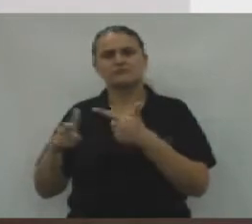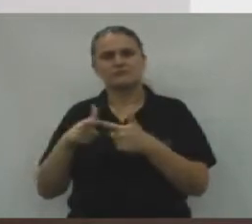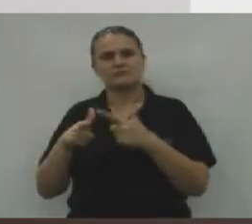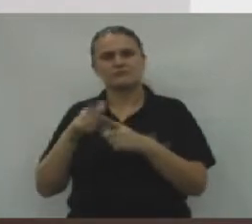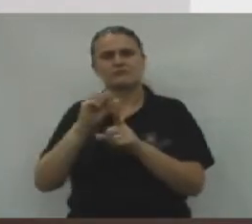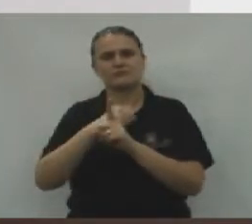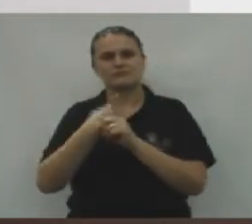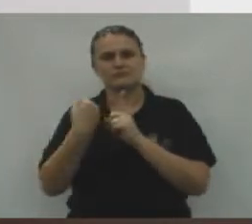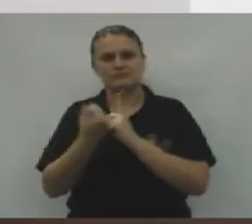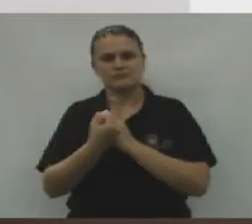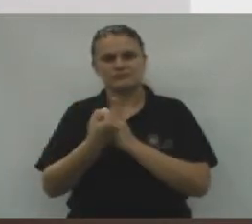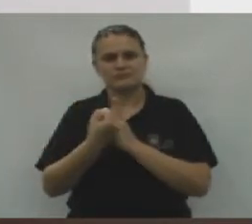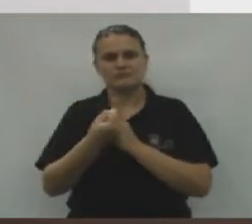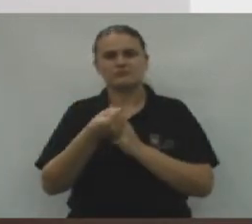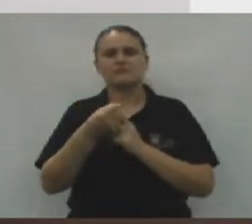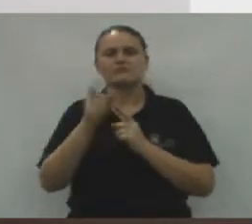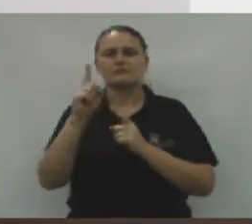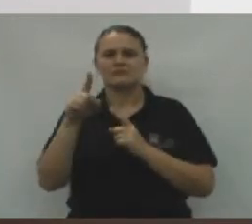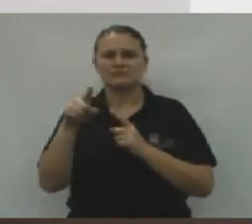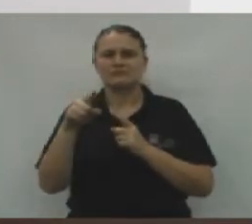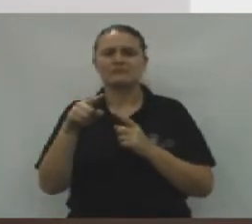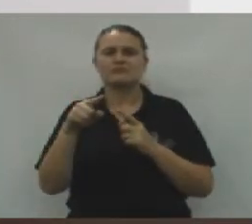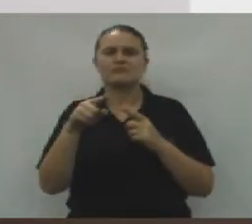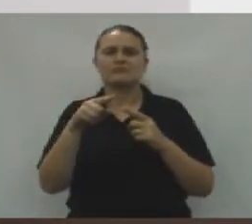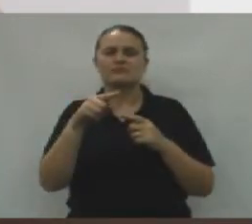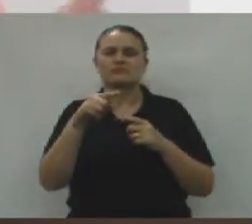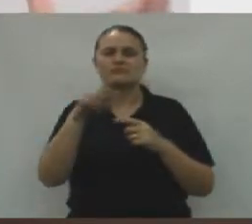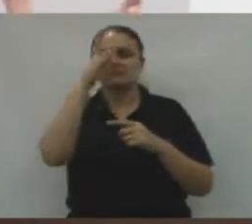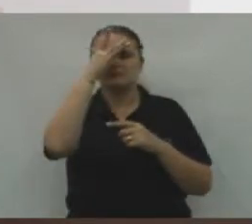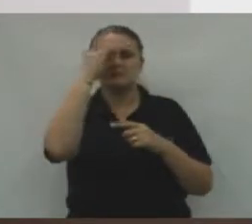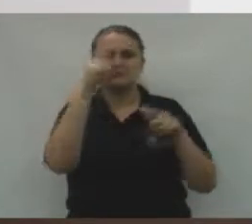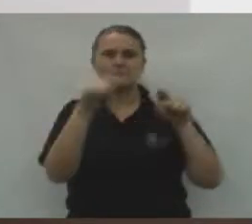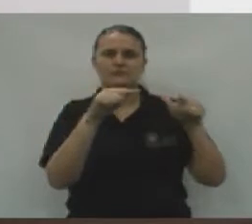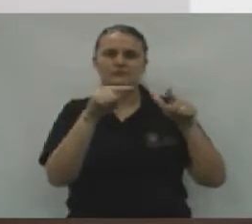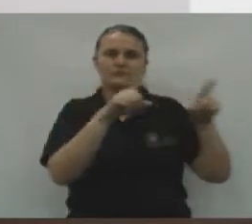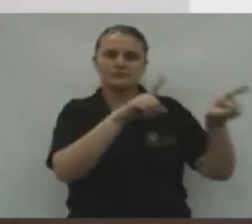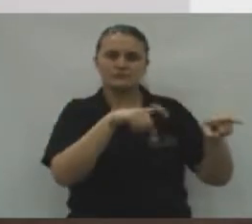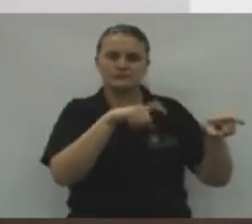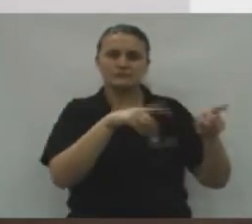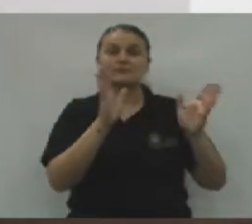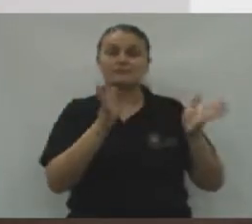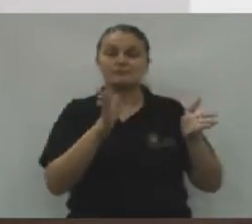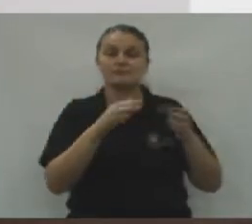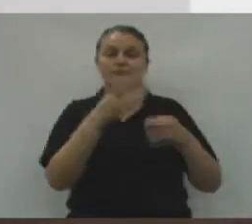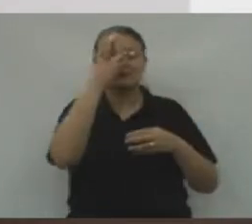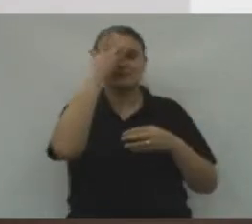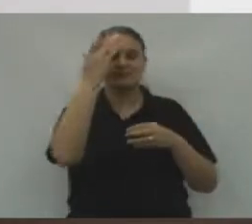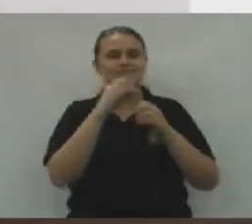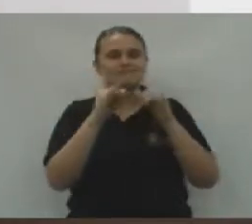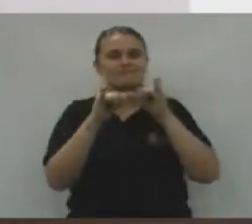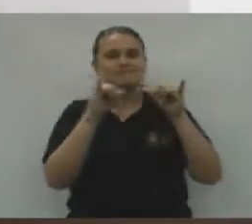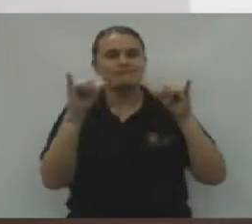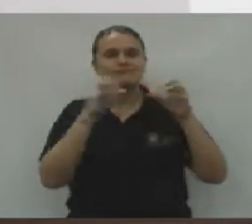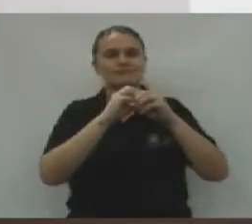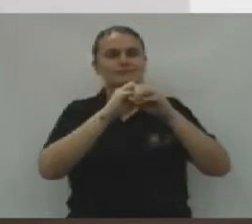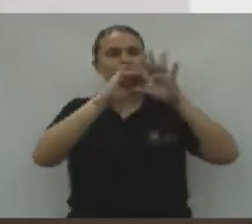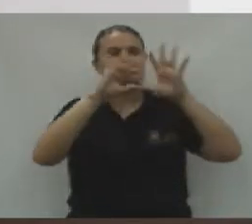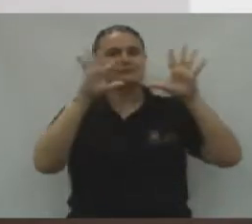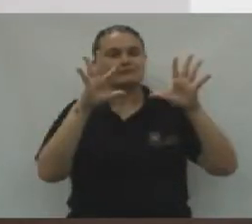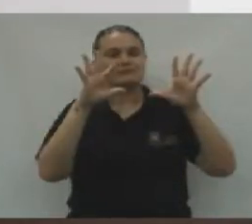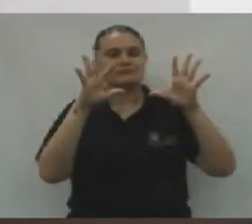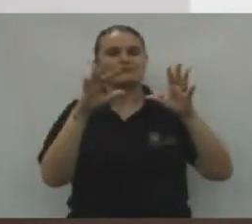é com relação ao homem do campo. Né? E vocês, com toda essa estrutura, estão proporcionando que essa injustiça social não